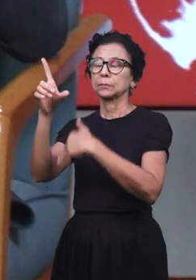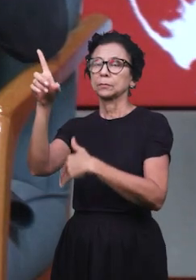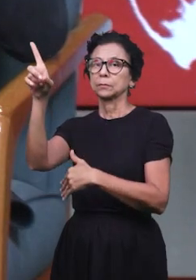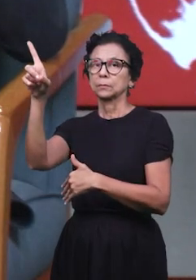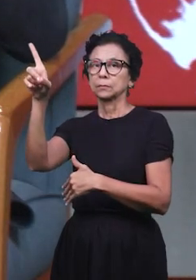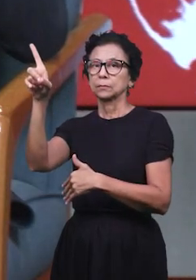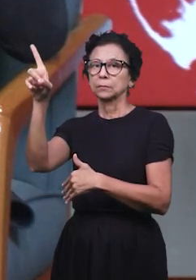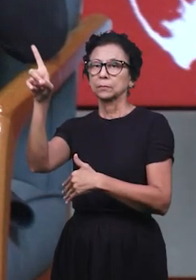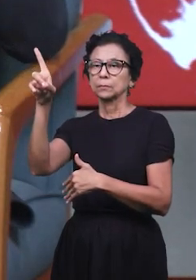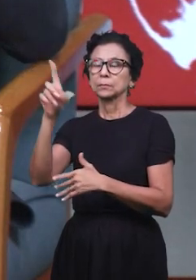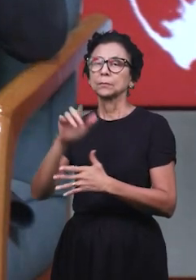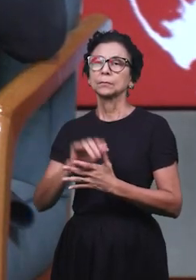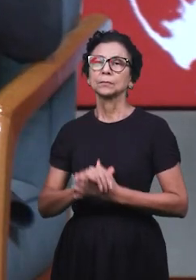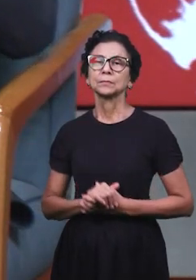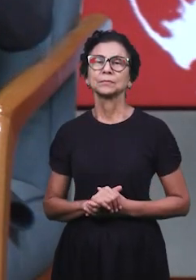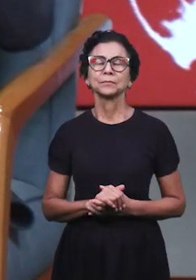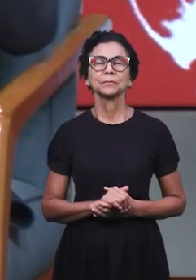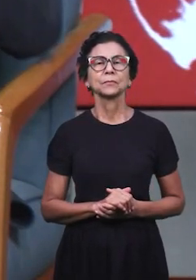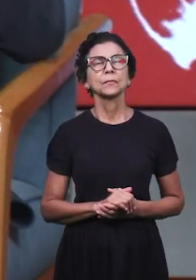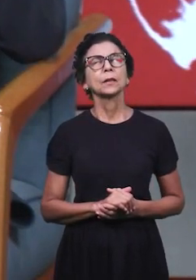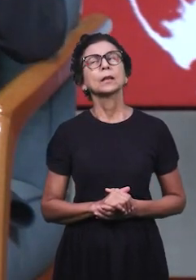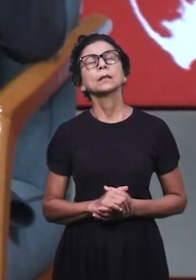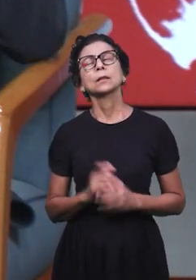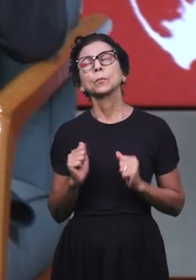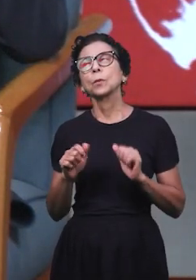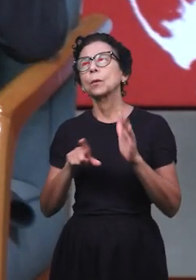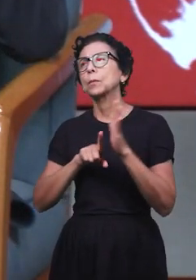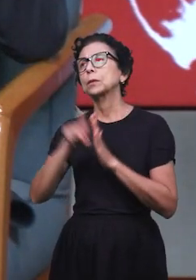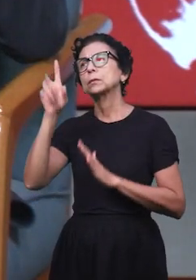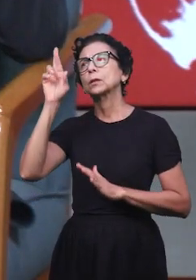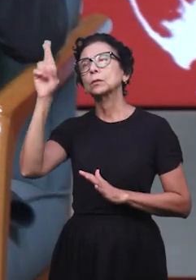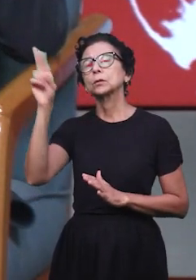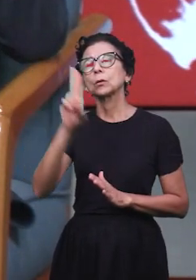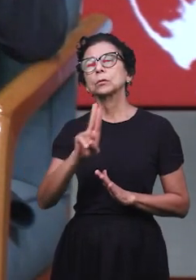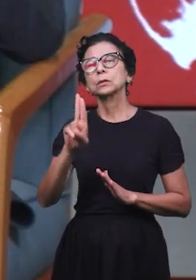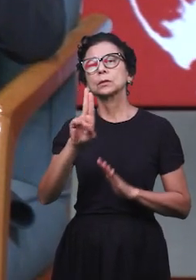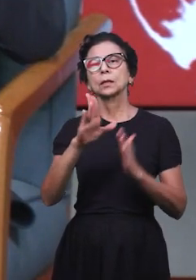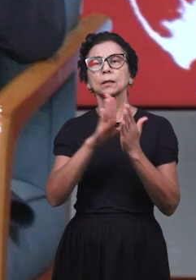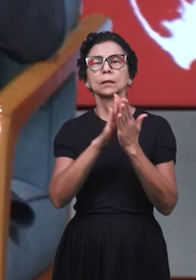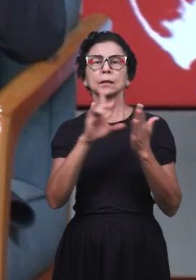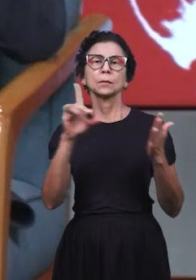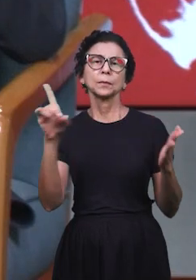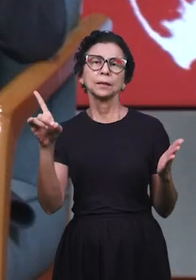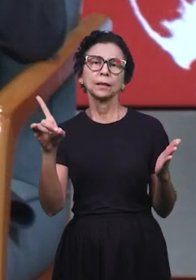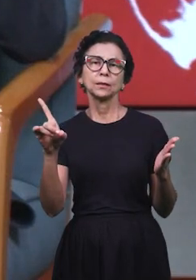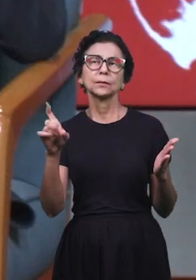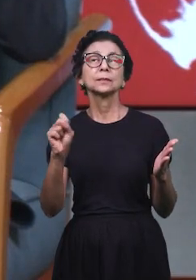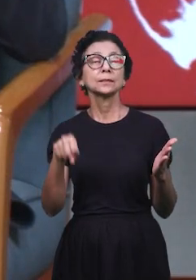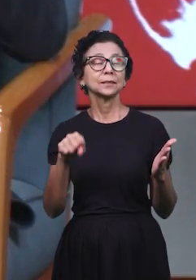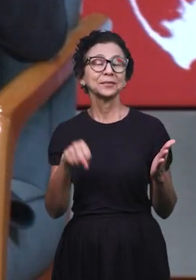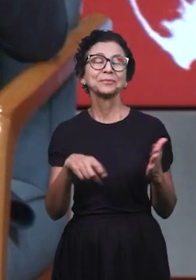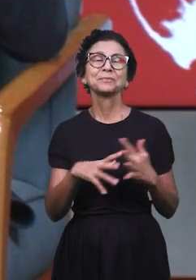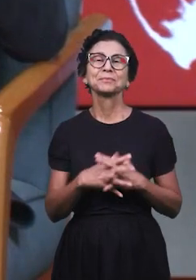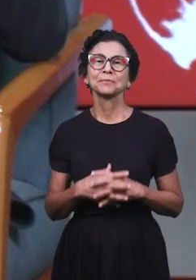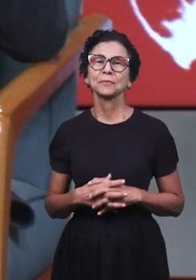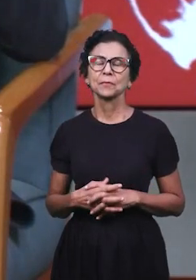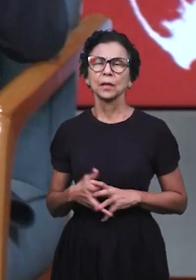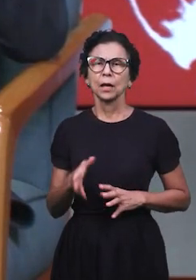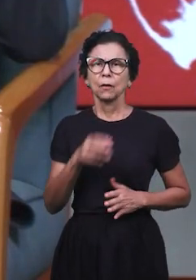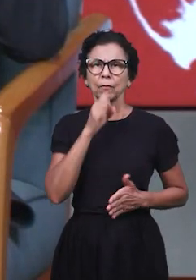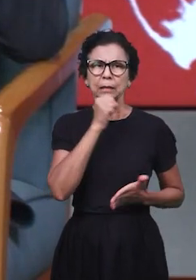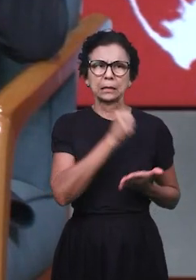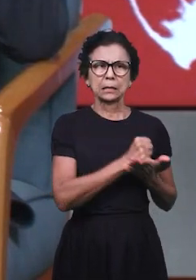nós podemos consultar ao Senhor, porque nós podemos perguntar ao Senhor. Usando a palavra, o sacerdote no